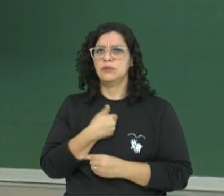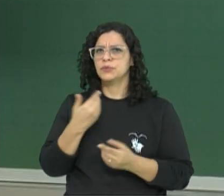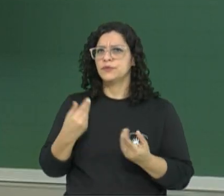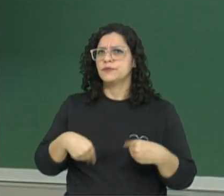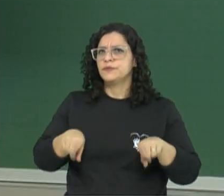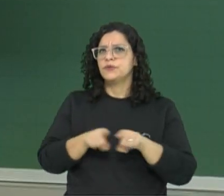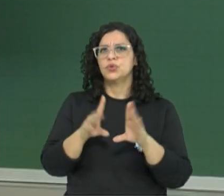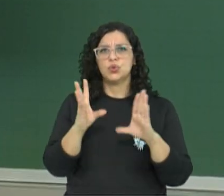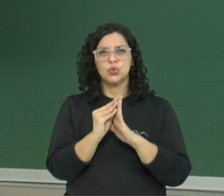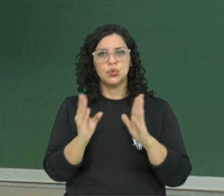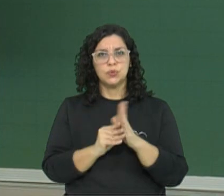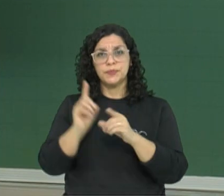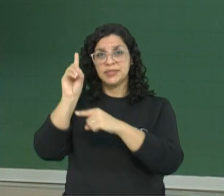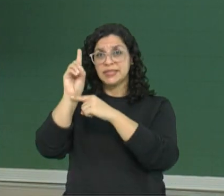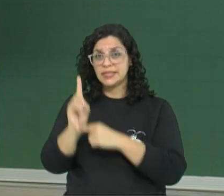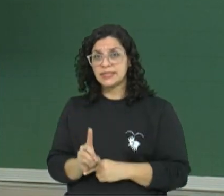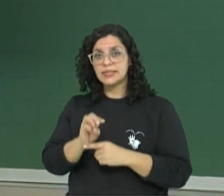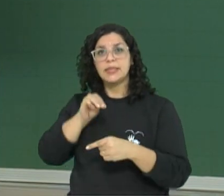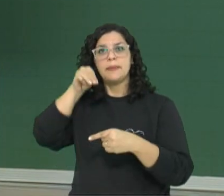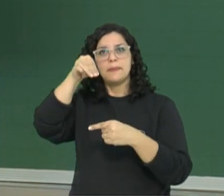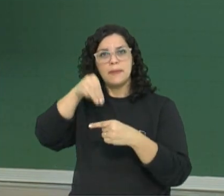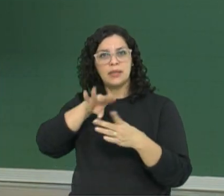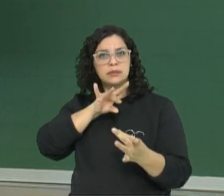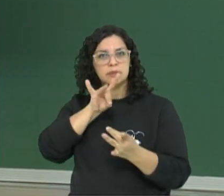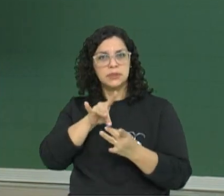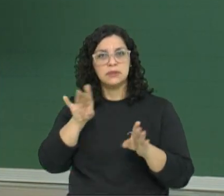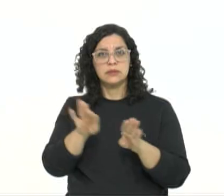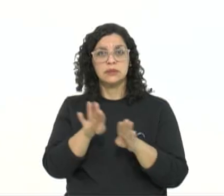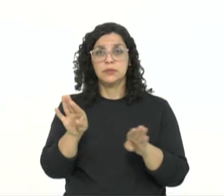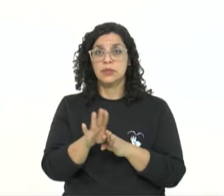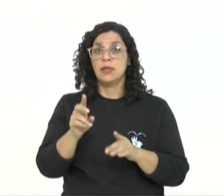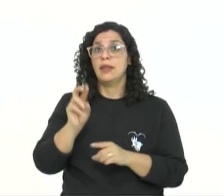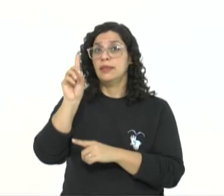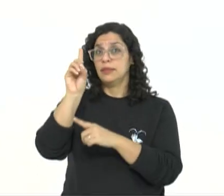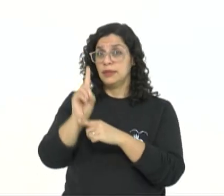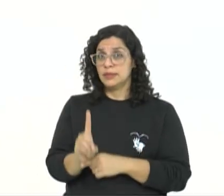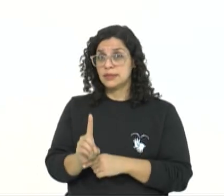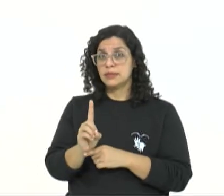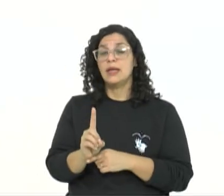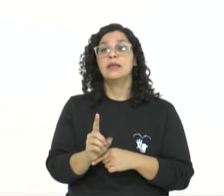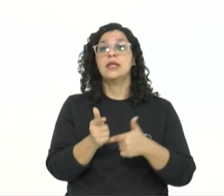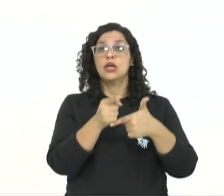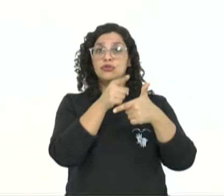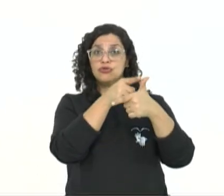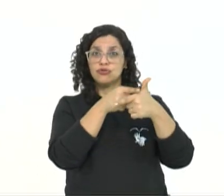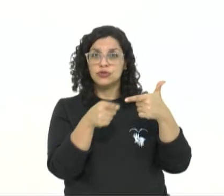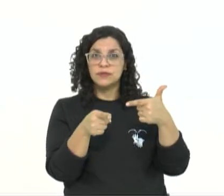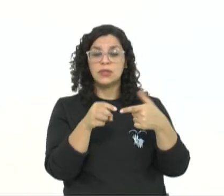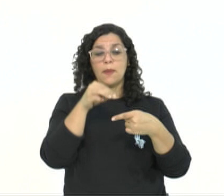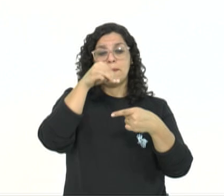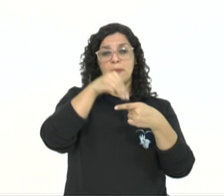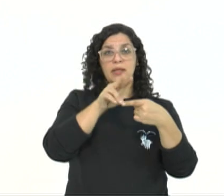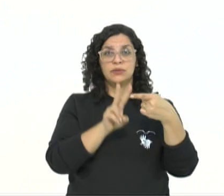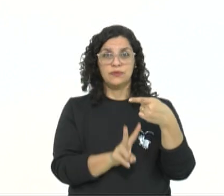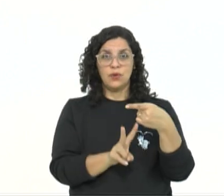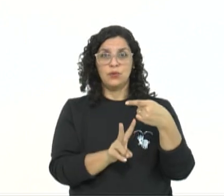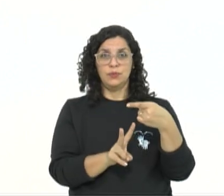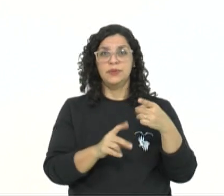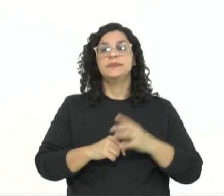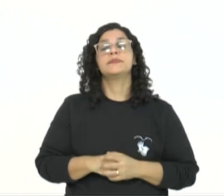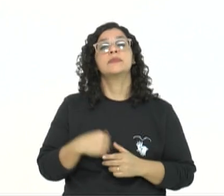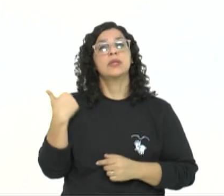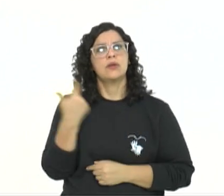sobre densidade e massa específica. A densidade é a razão entre a massa e o volume de um